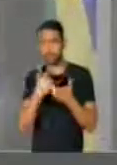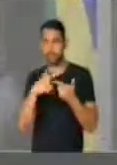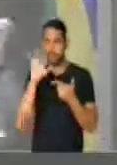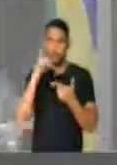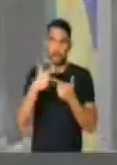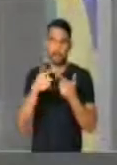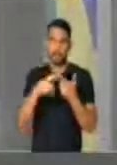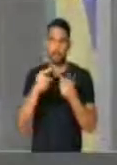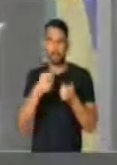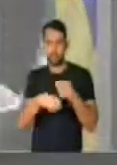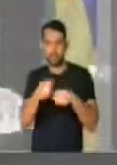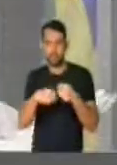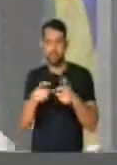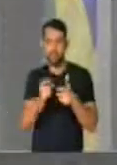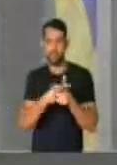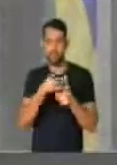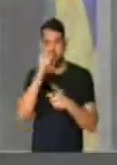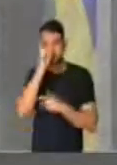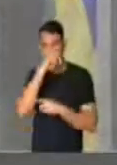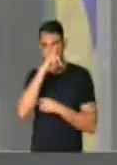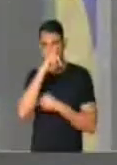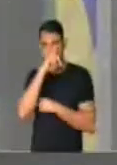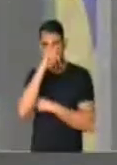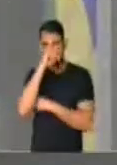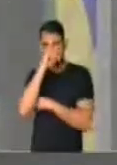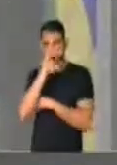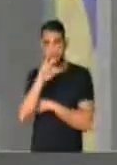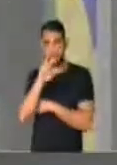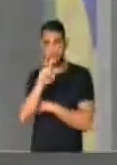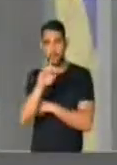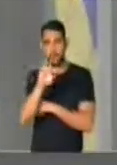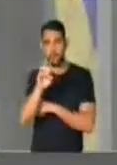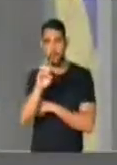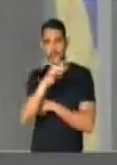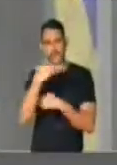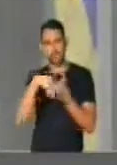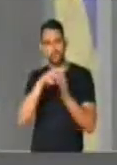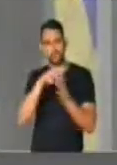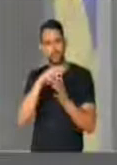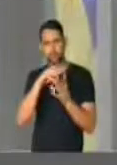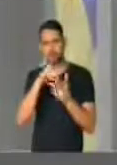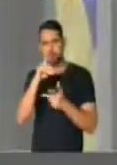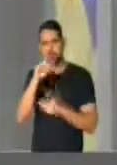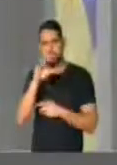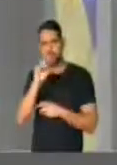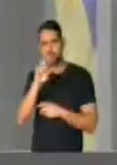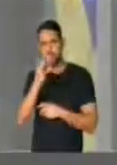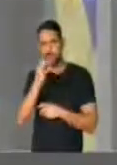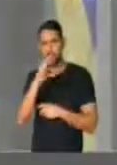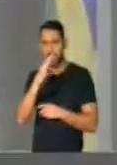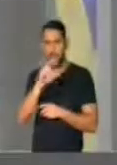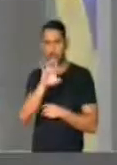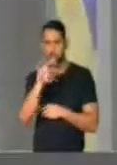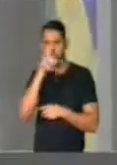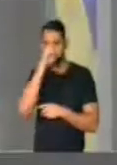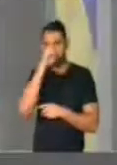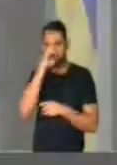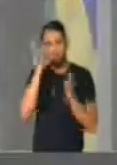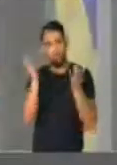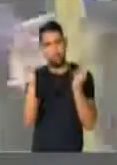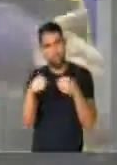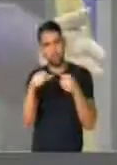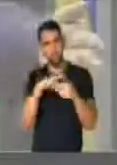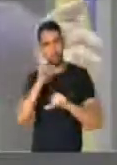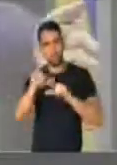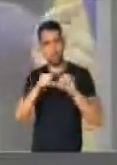sufoco. Assim, não só o Hospital São João de Deus em Divinópolis, mas as santas casas em todo o Brasil poderão se